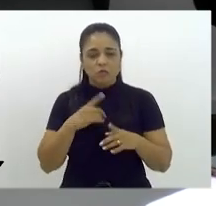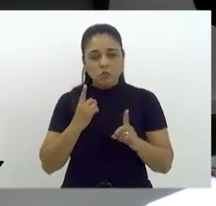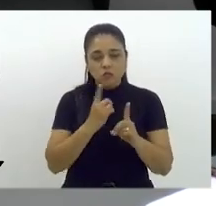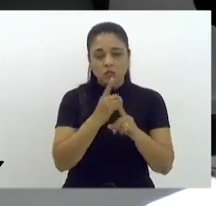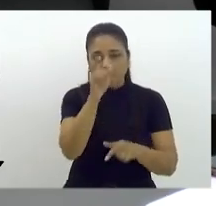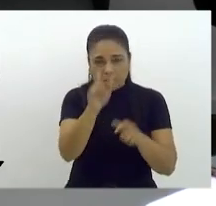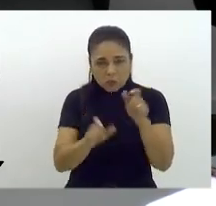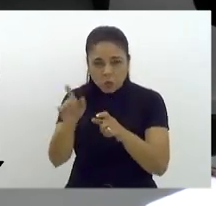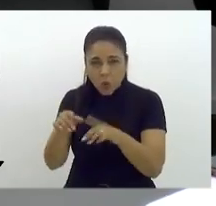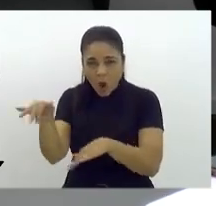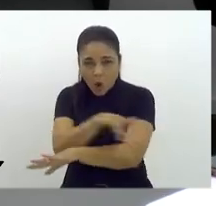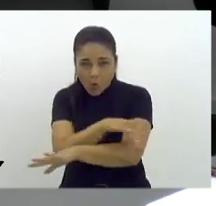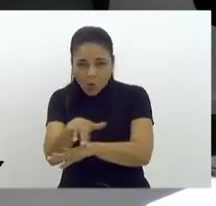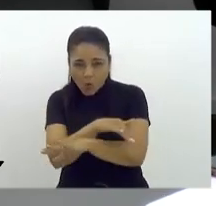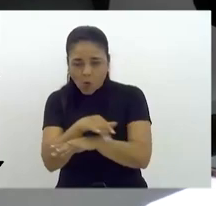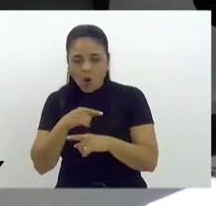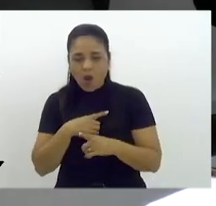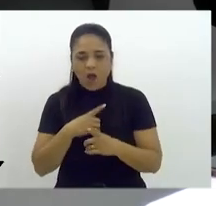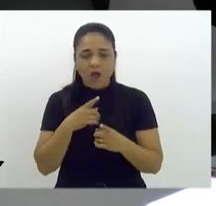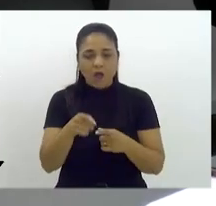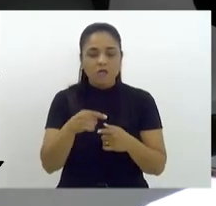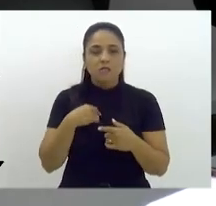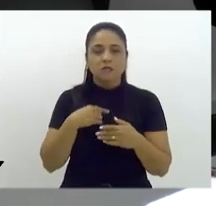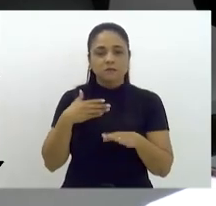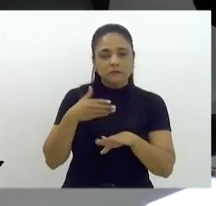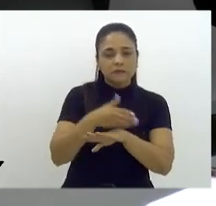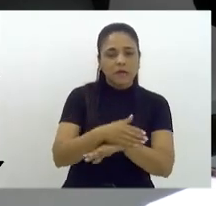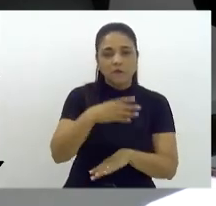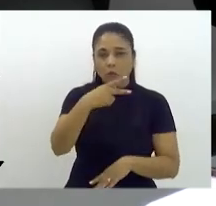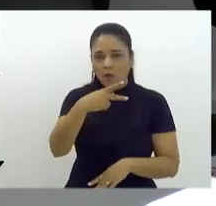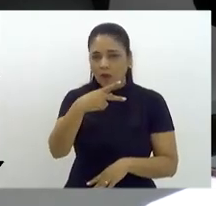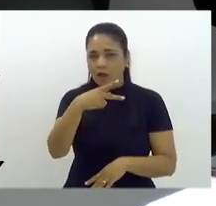aplicativo do banco transferiram para laranjas